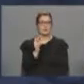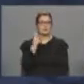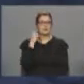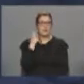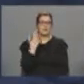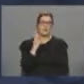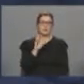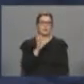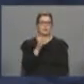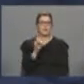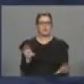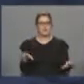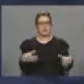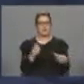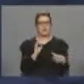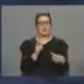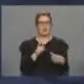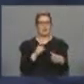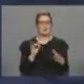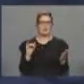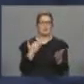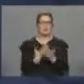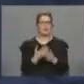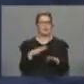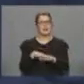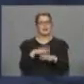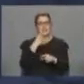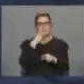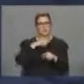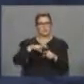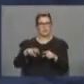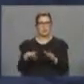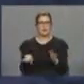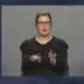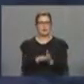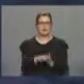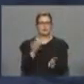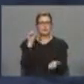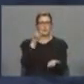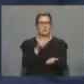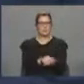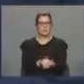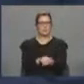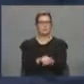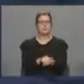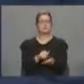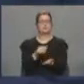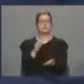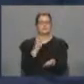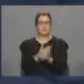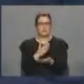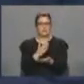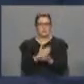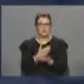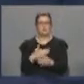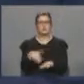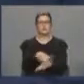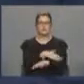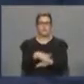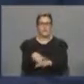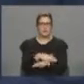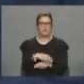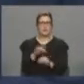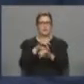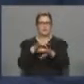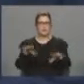contribuindo para a construção de redes de energia portos aeroportos estradas escolas hospitais e centros de